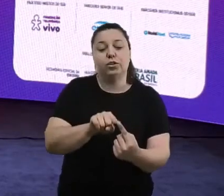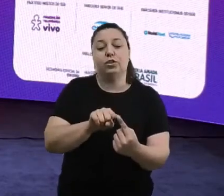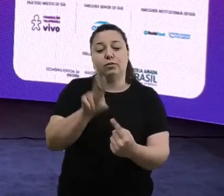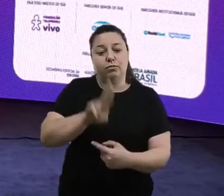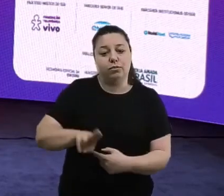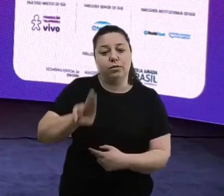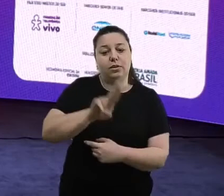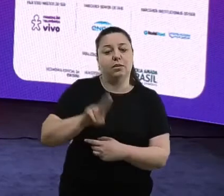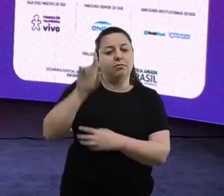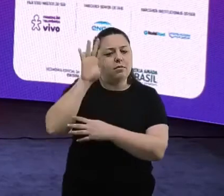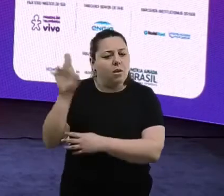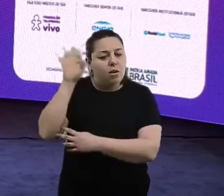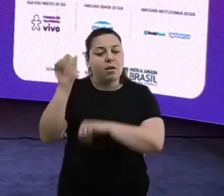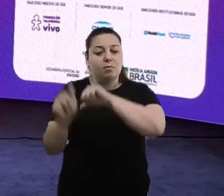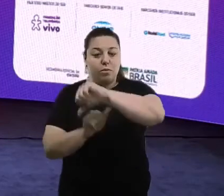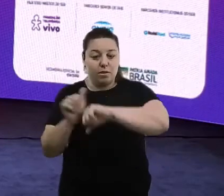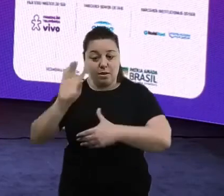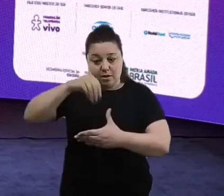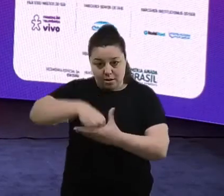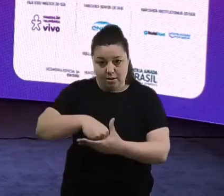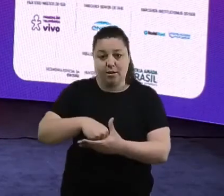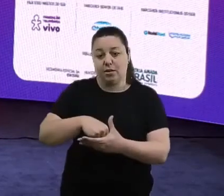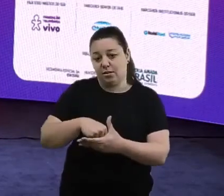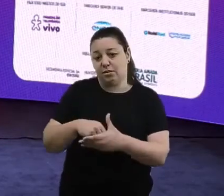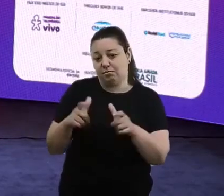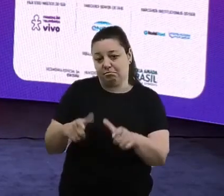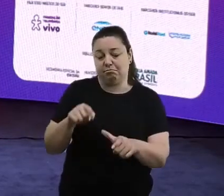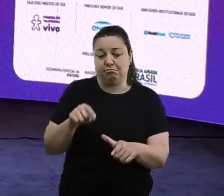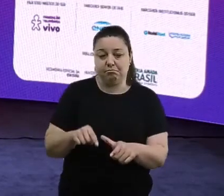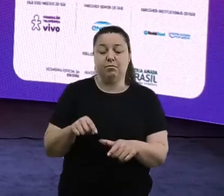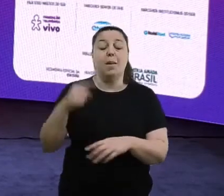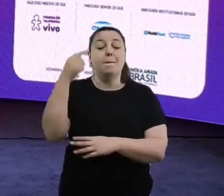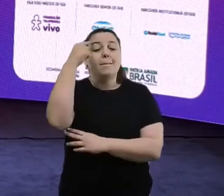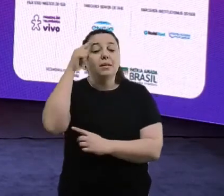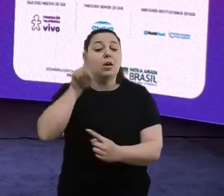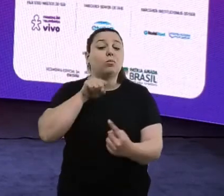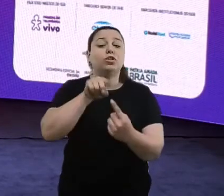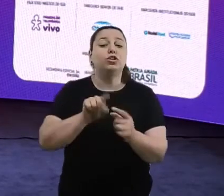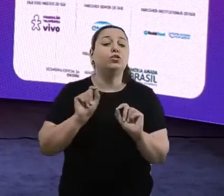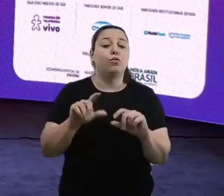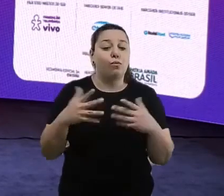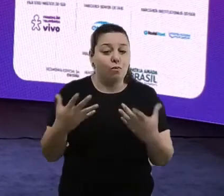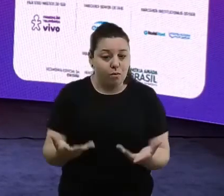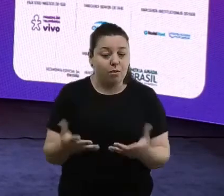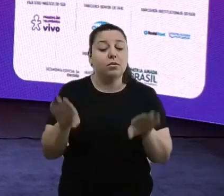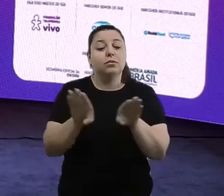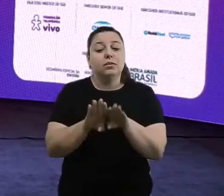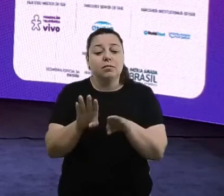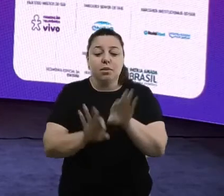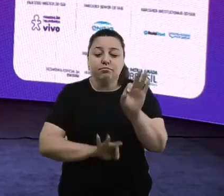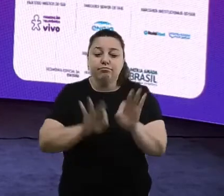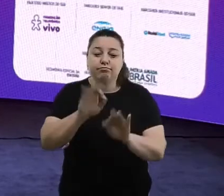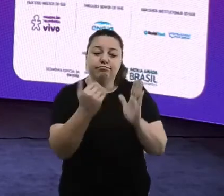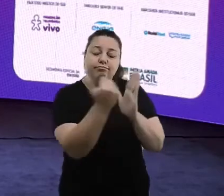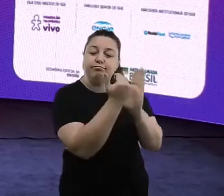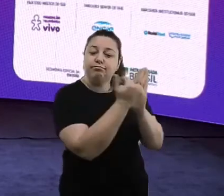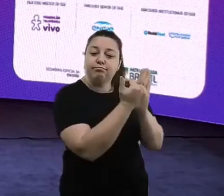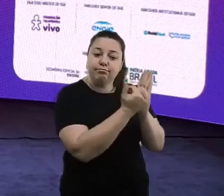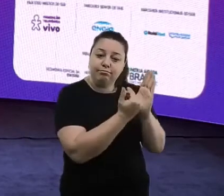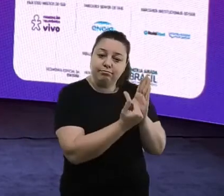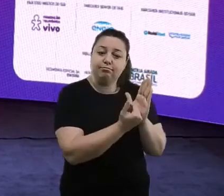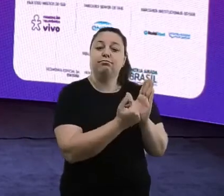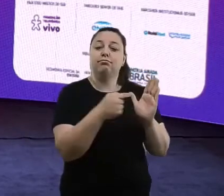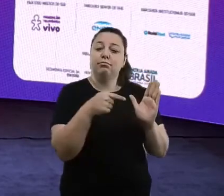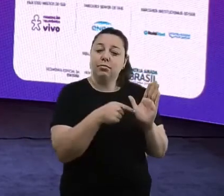né, da organização, pensar quais que são os objetivos e aí, então, mapear o que são as métricas que vão